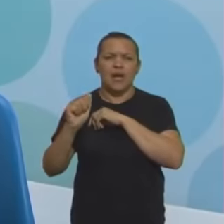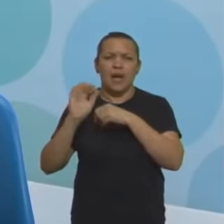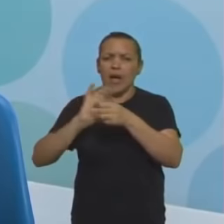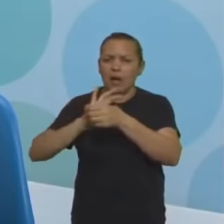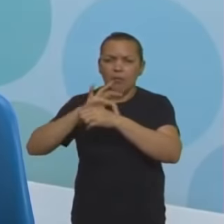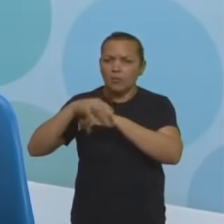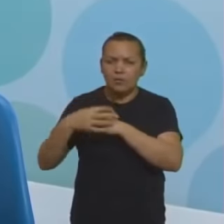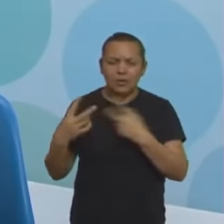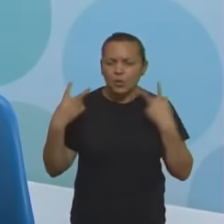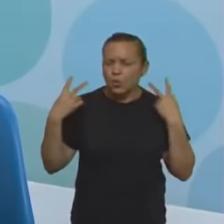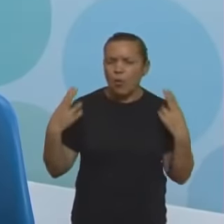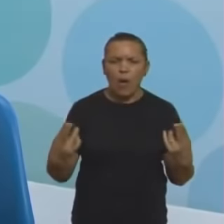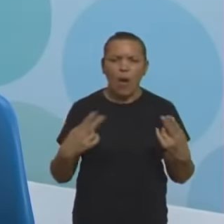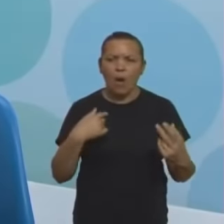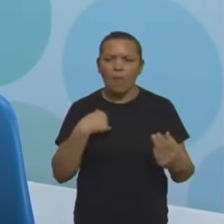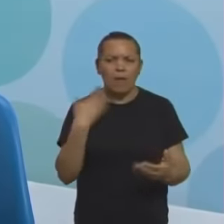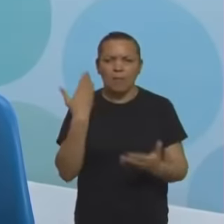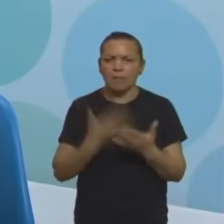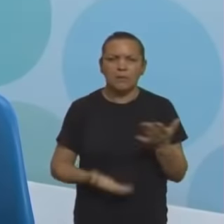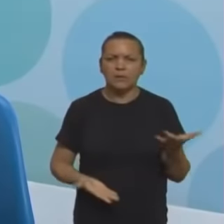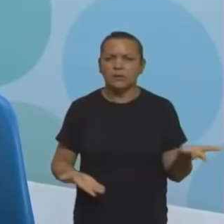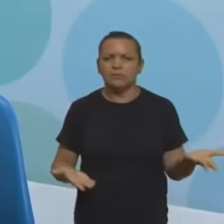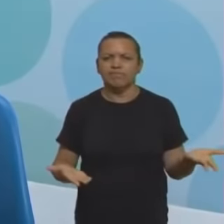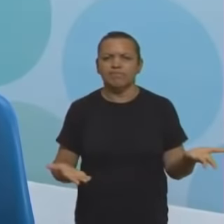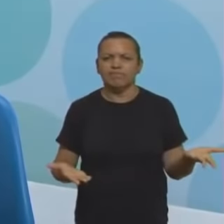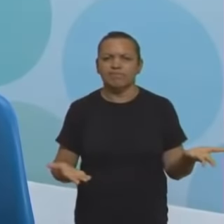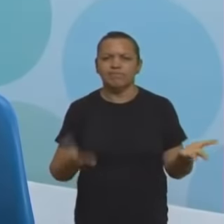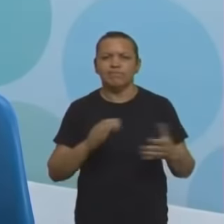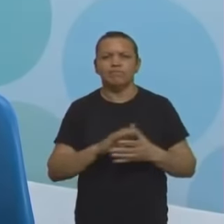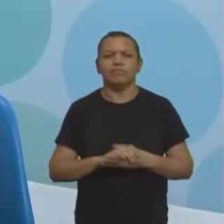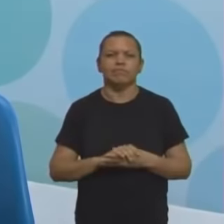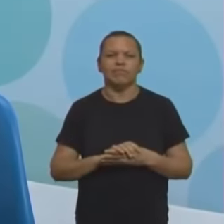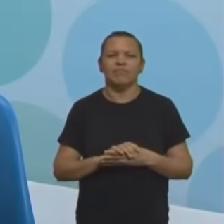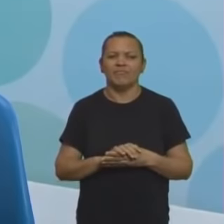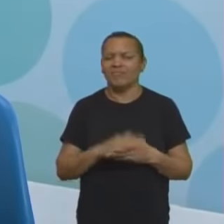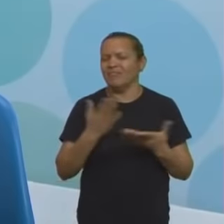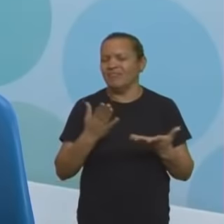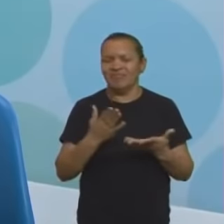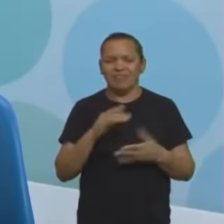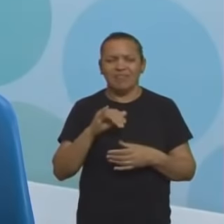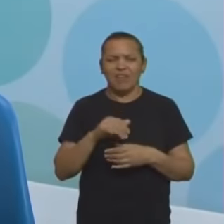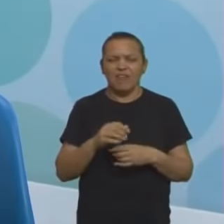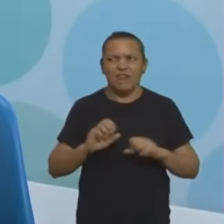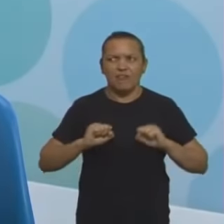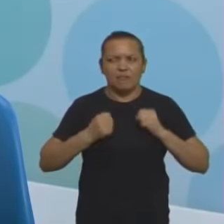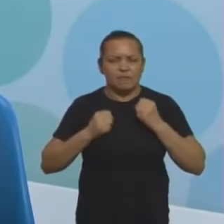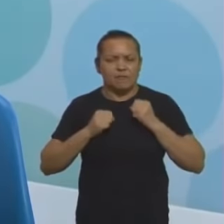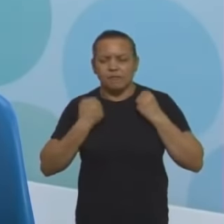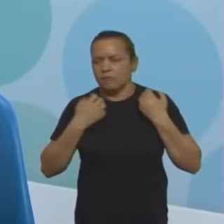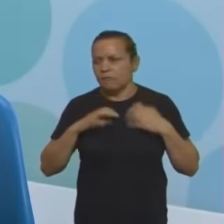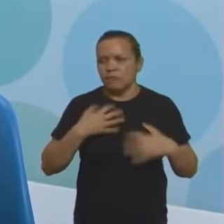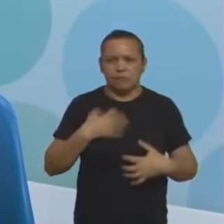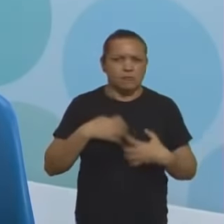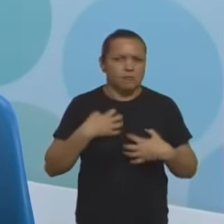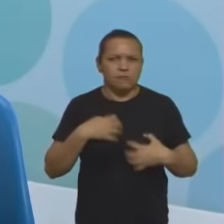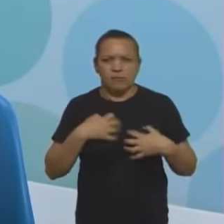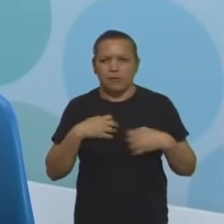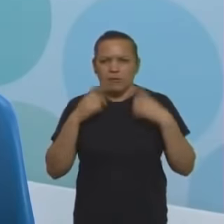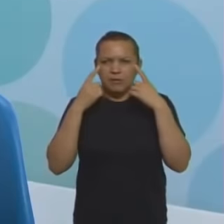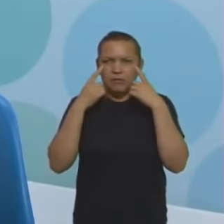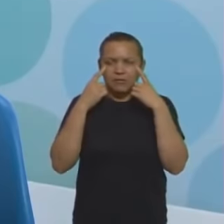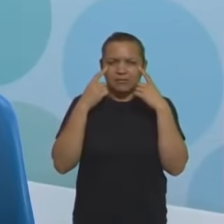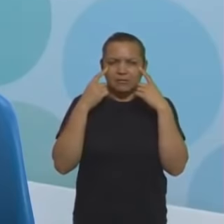pulseira idêntica à que ela havia perdido. Janete ficou furiosa. Com os